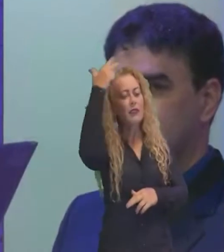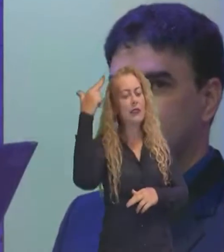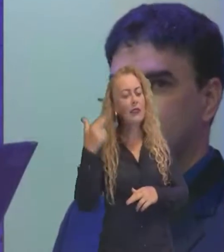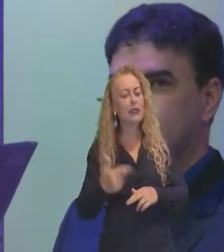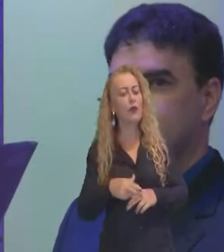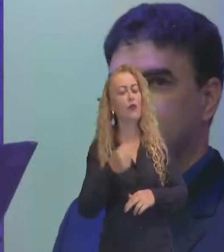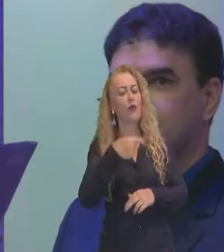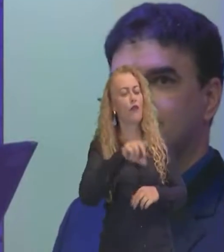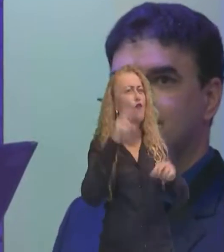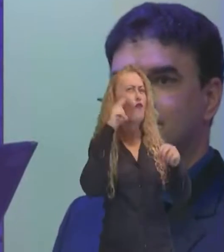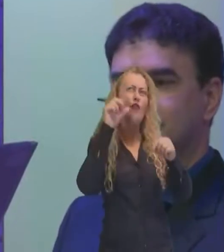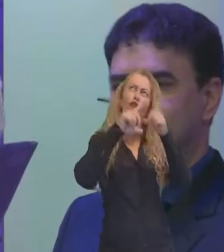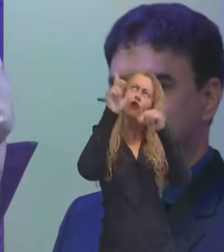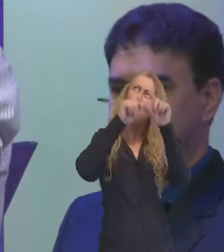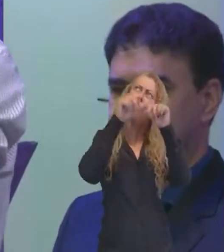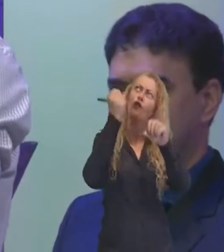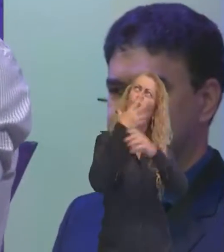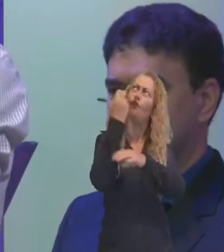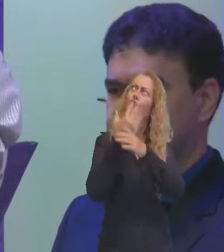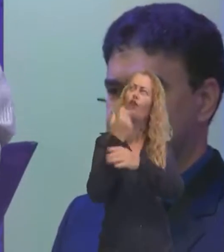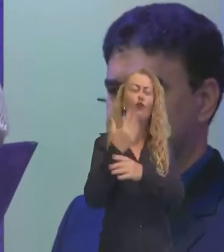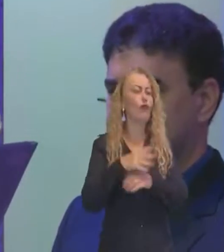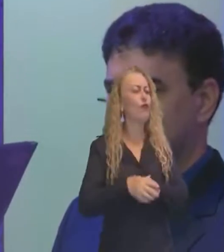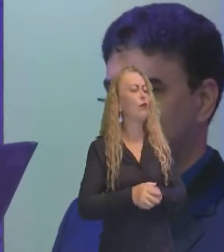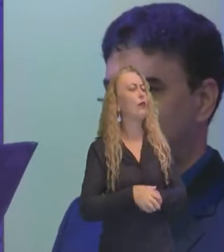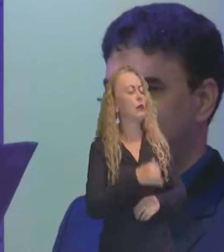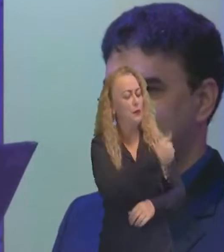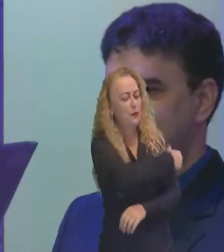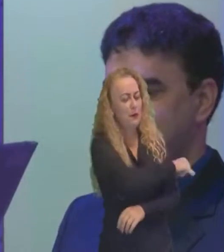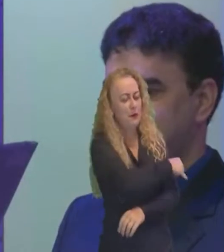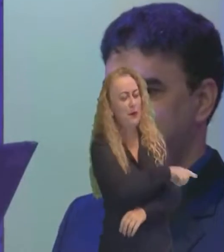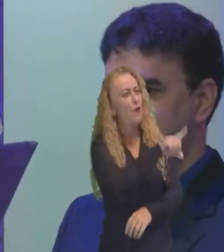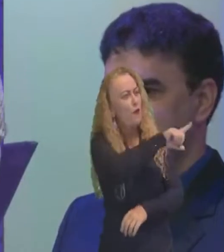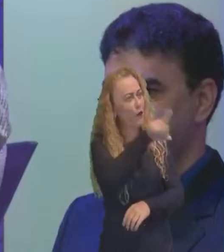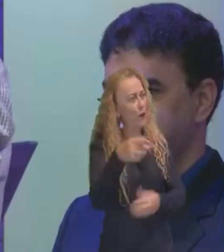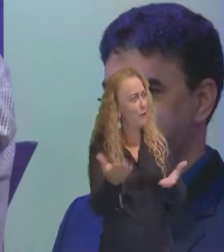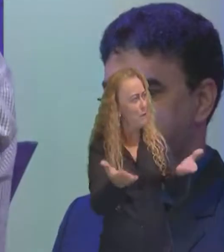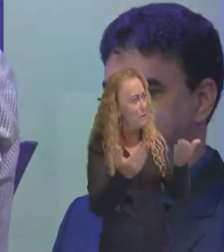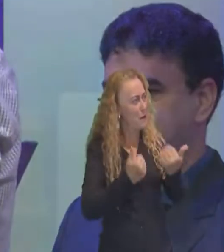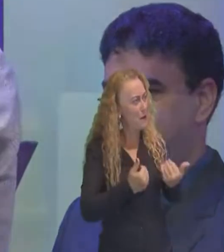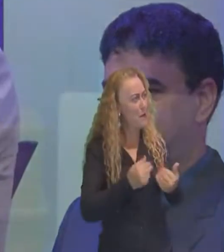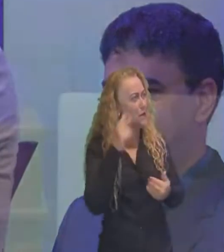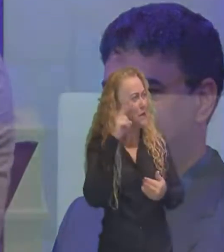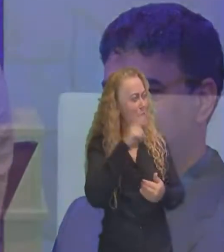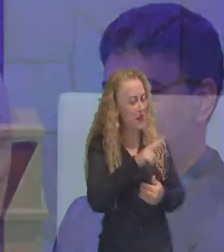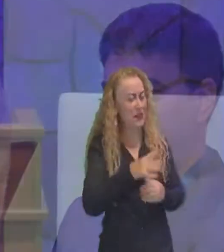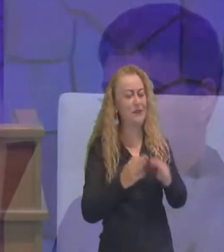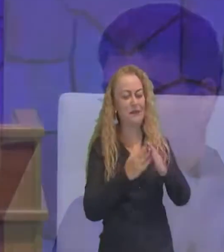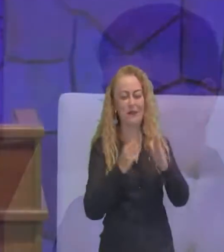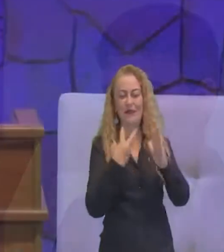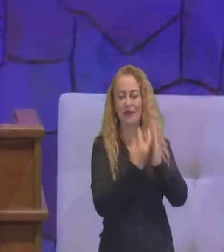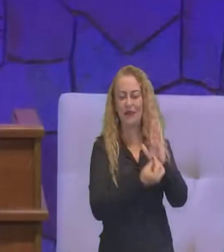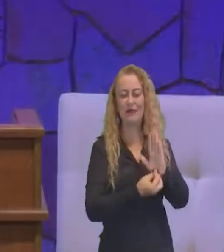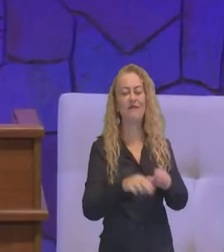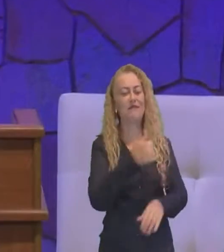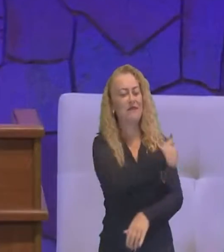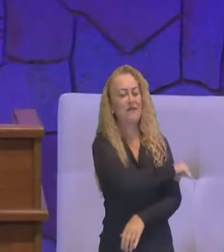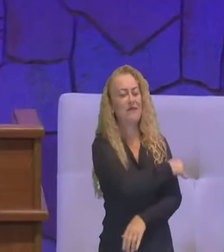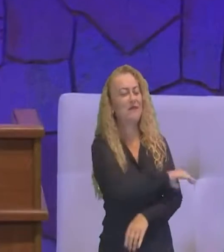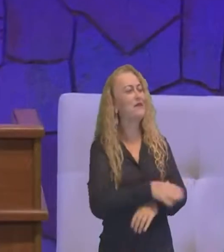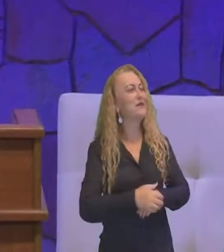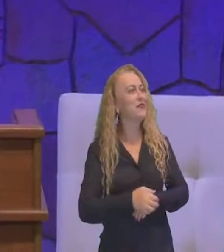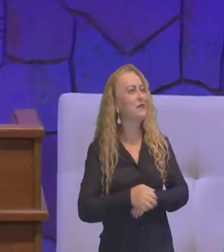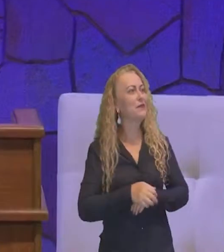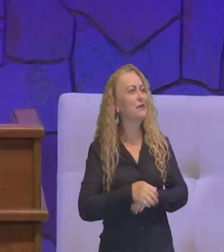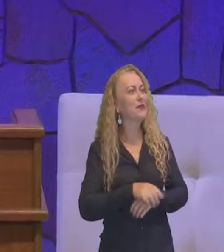for lá, você aproveita e passa o ano conosco lá na nossa igreja. E o Léo e a Dani estão lá, vamos ficar de